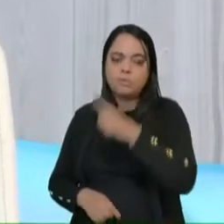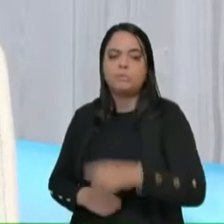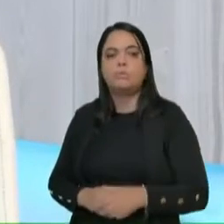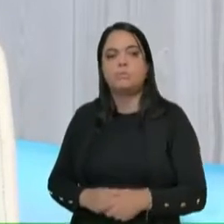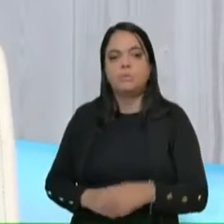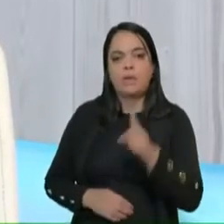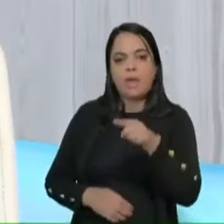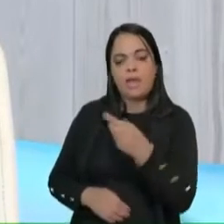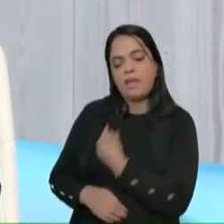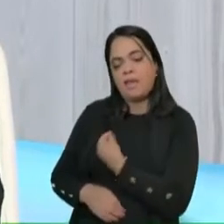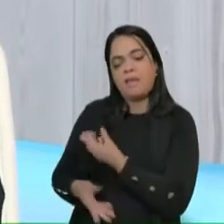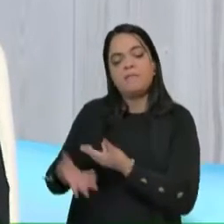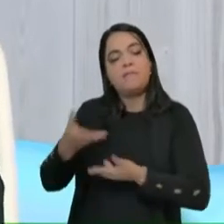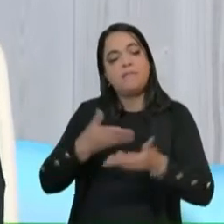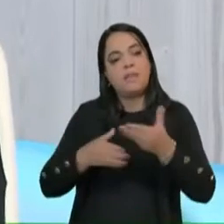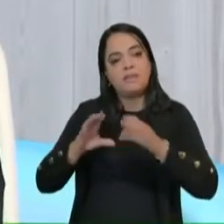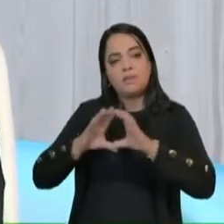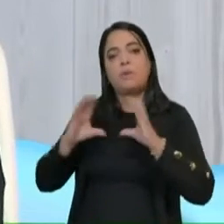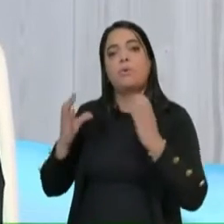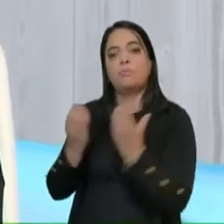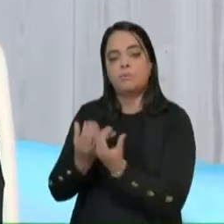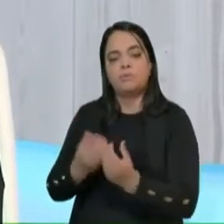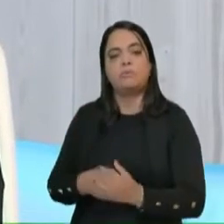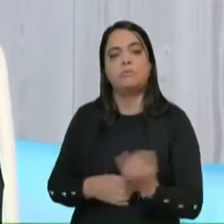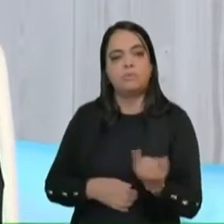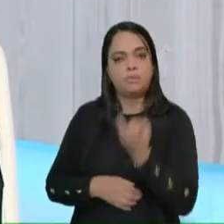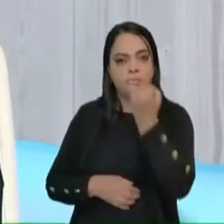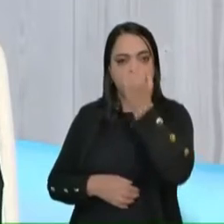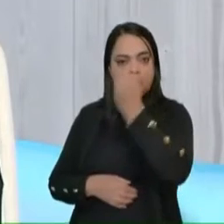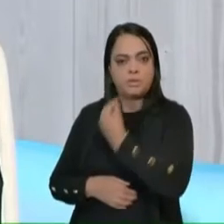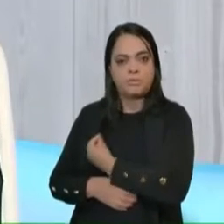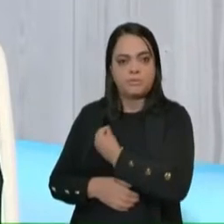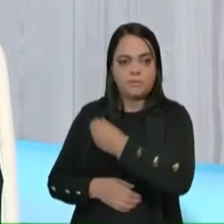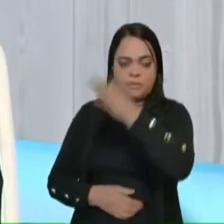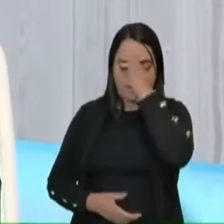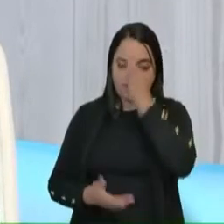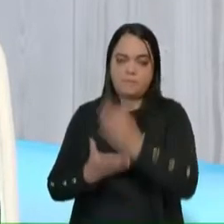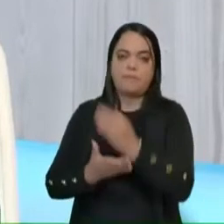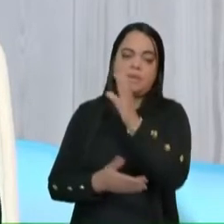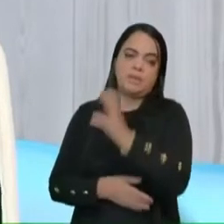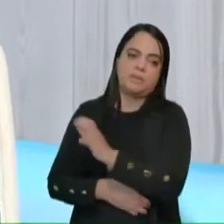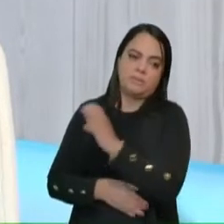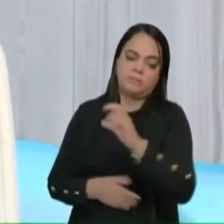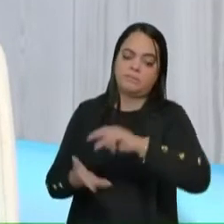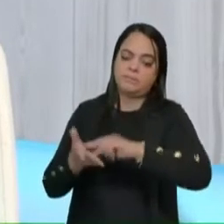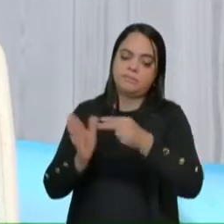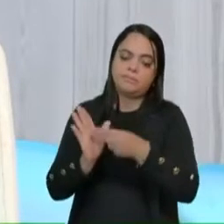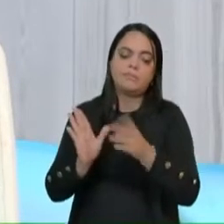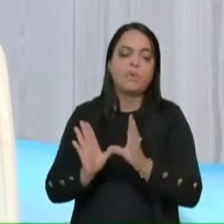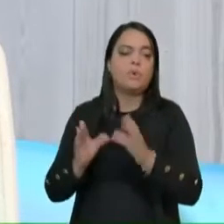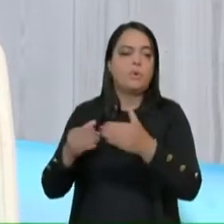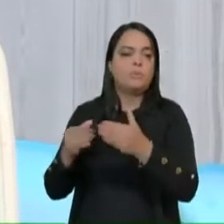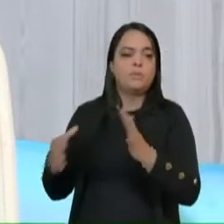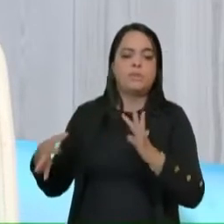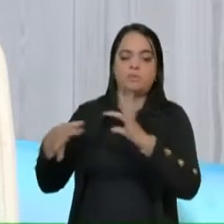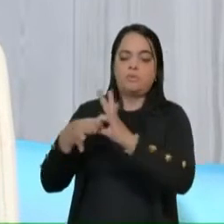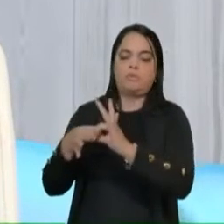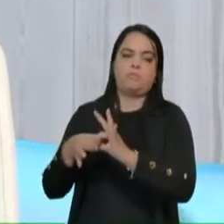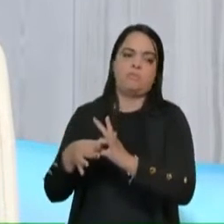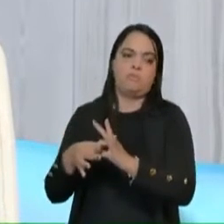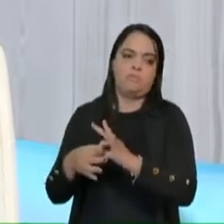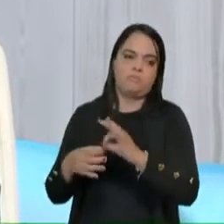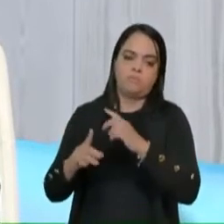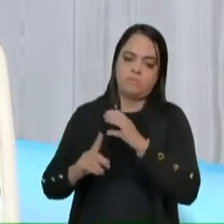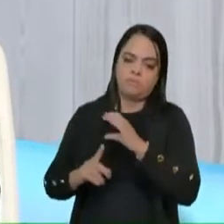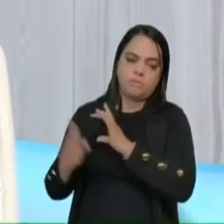Comunitária que é importante também né Eh viver a fé católica é viver em comunidade em comunhão né em comunhão com